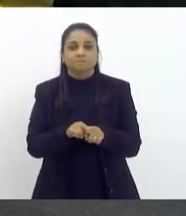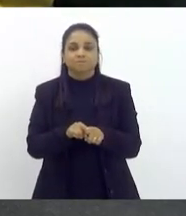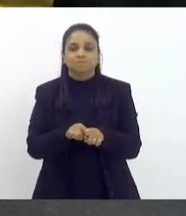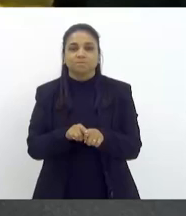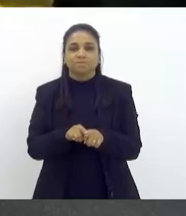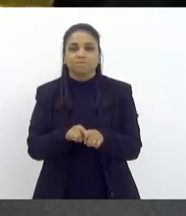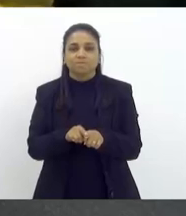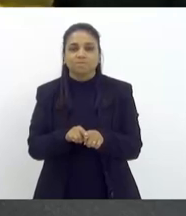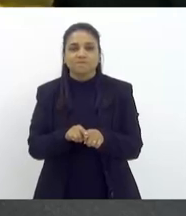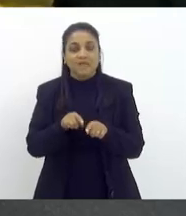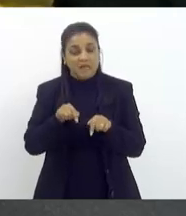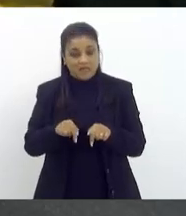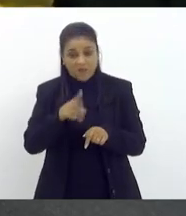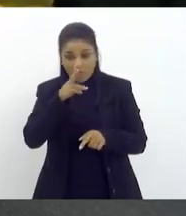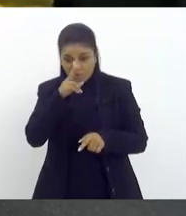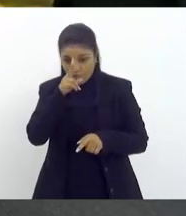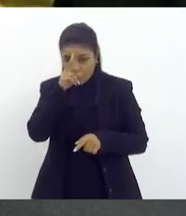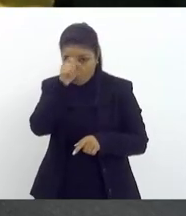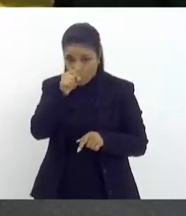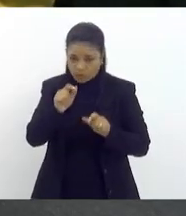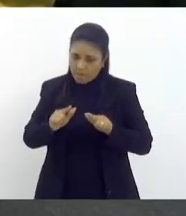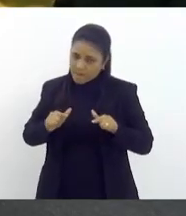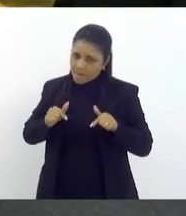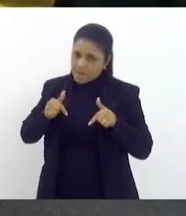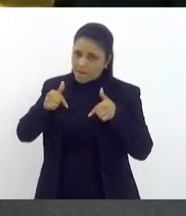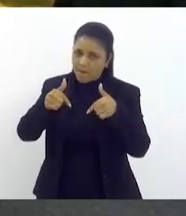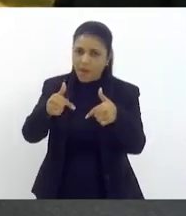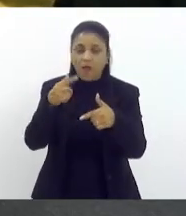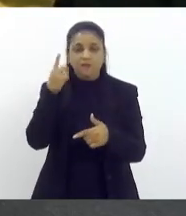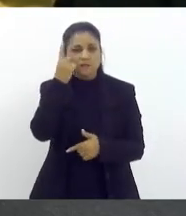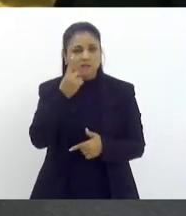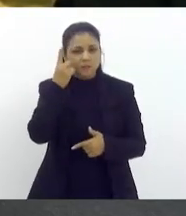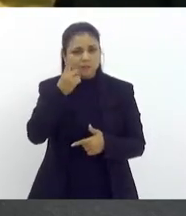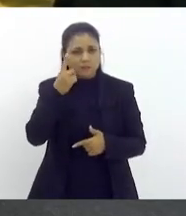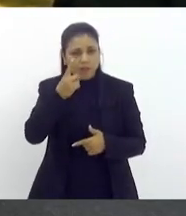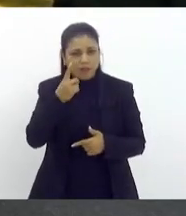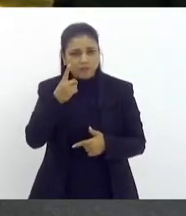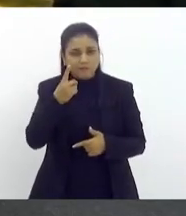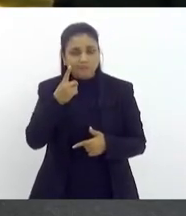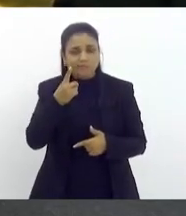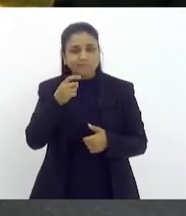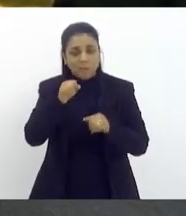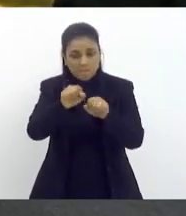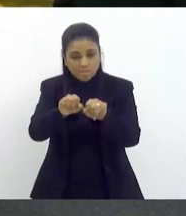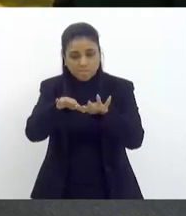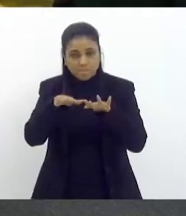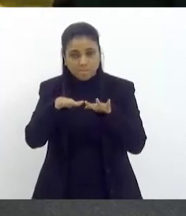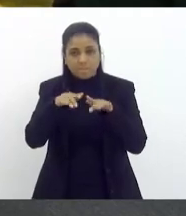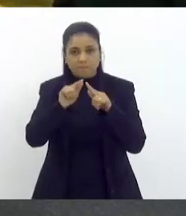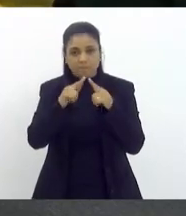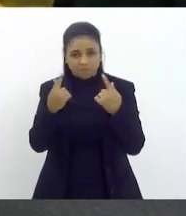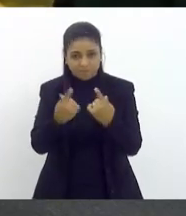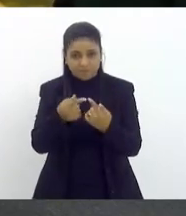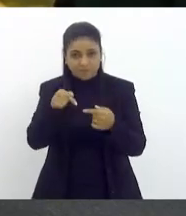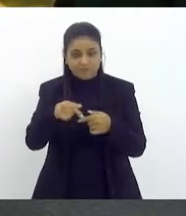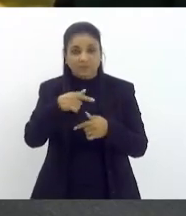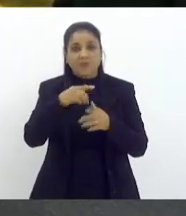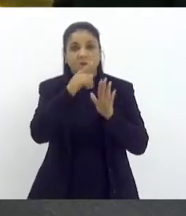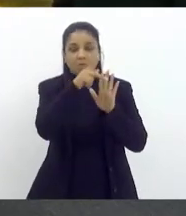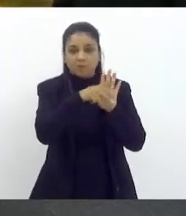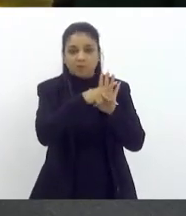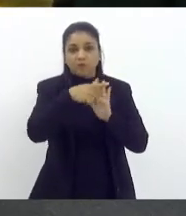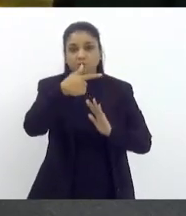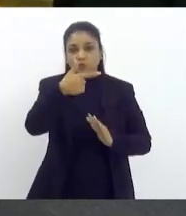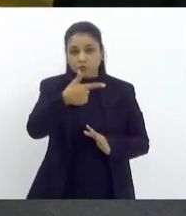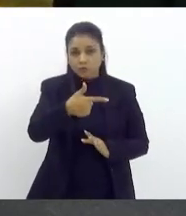grande uma grande Força Tarefa de todos os deputados para que viesse a plenário projeto 276 de minha